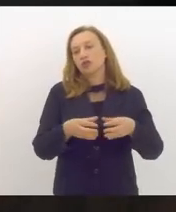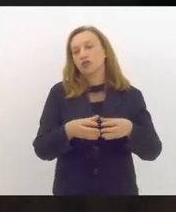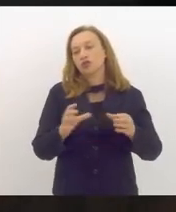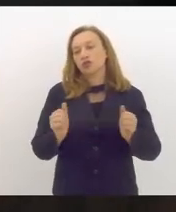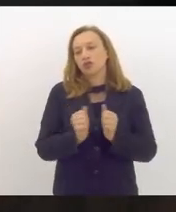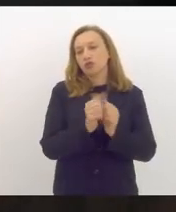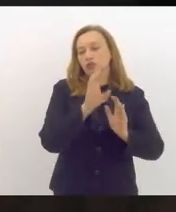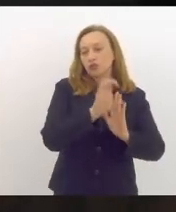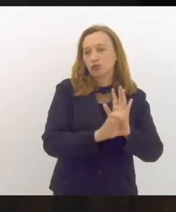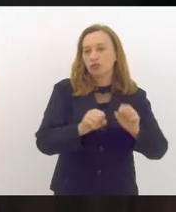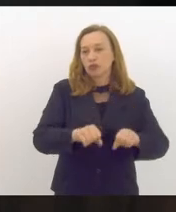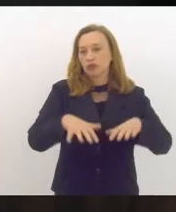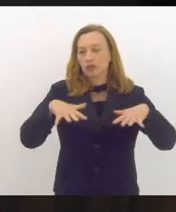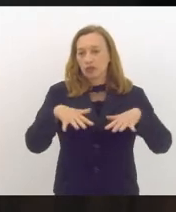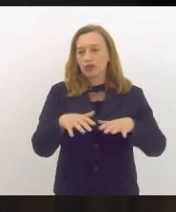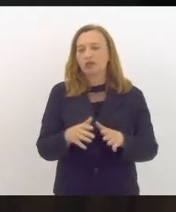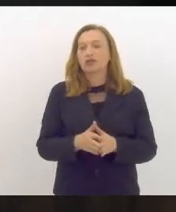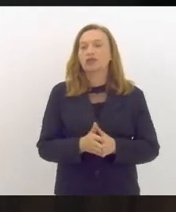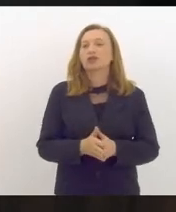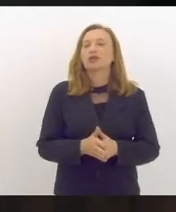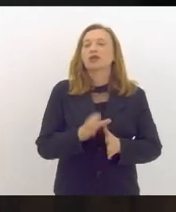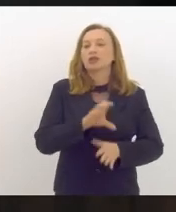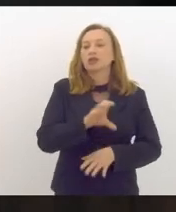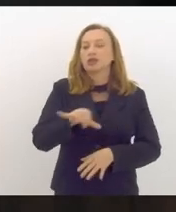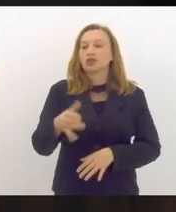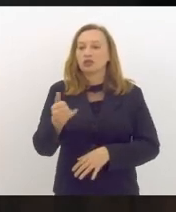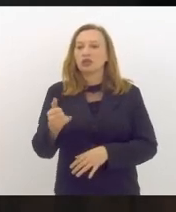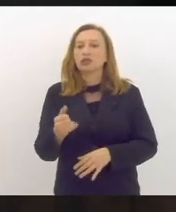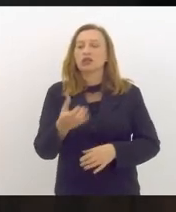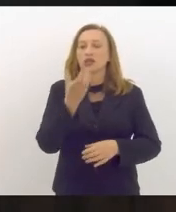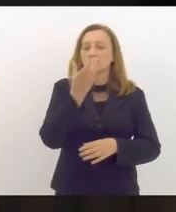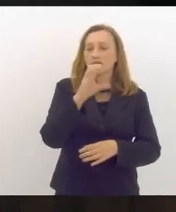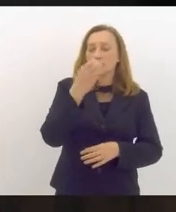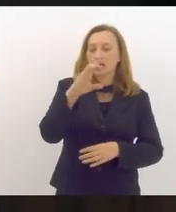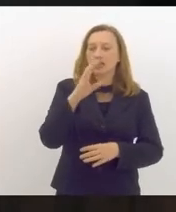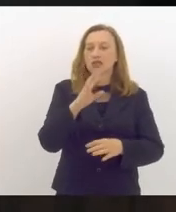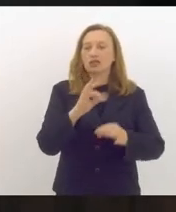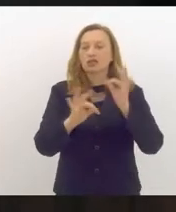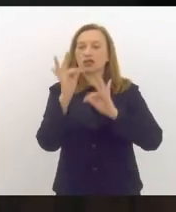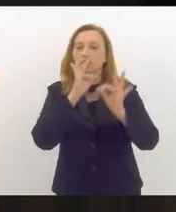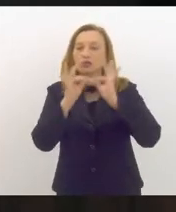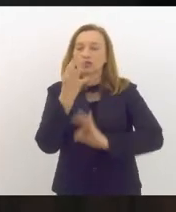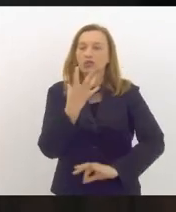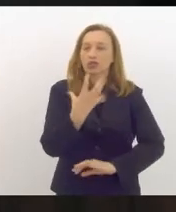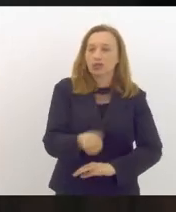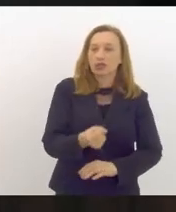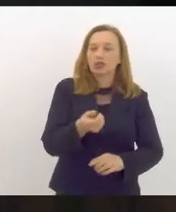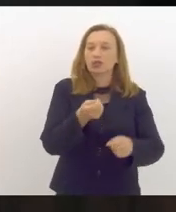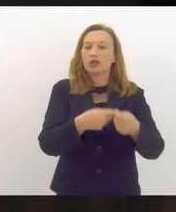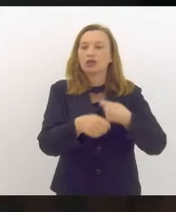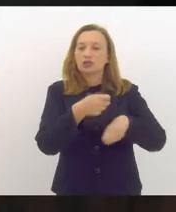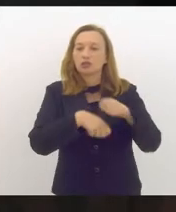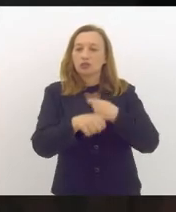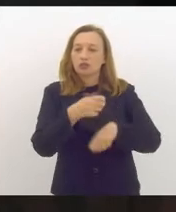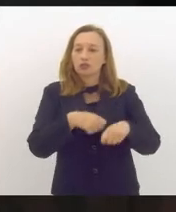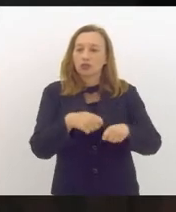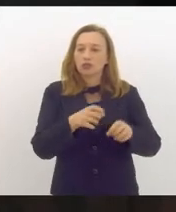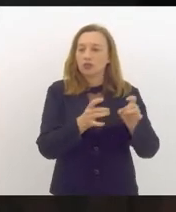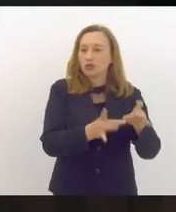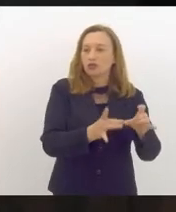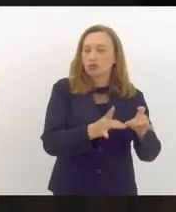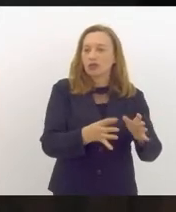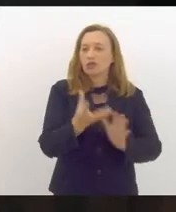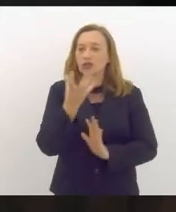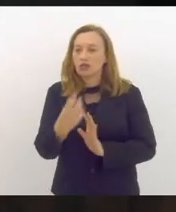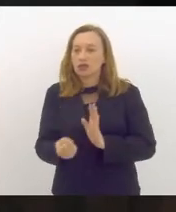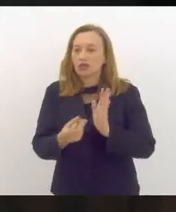Defesa do consumidor, favorável com as emendas CCJ. Ciência e tecnologia, favorável. Economia e comércio, favorável. De orçamento, favorável com